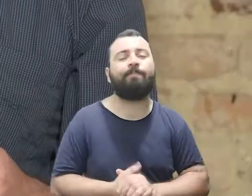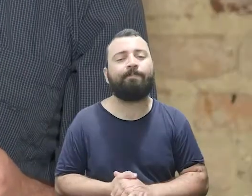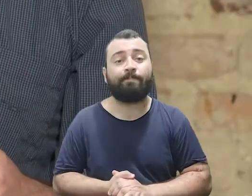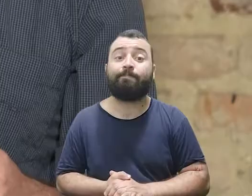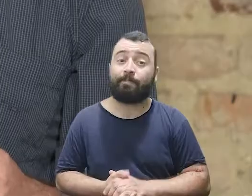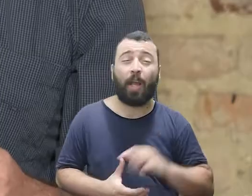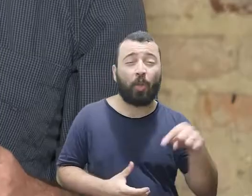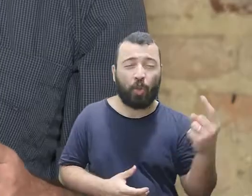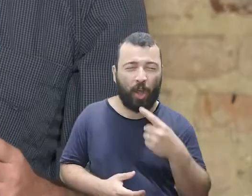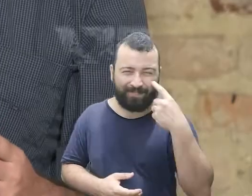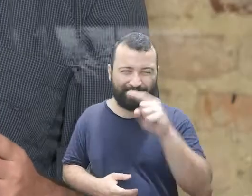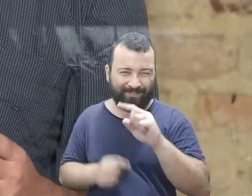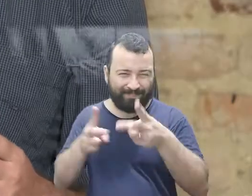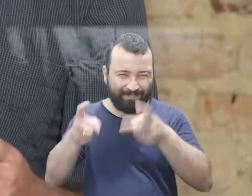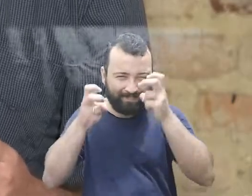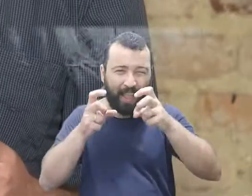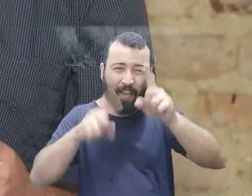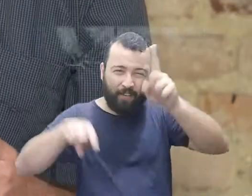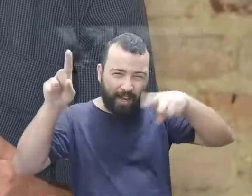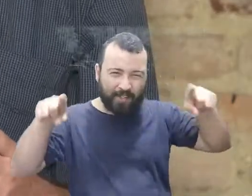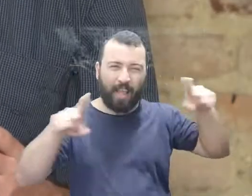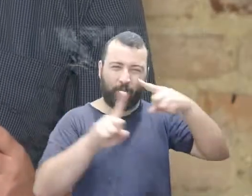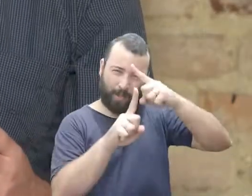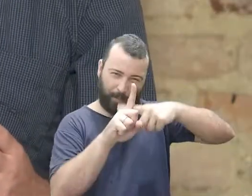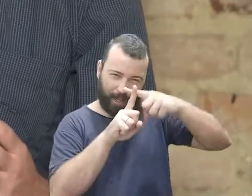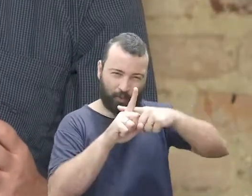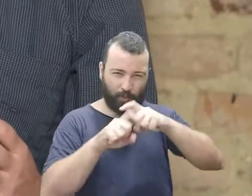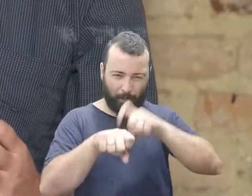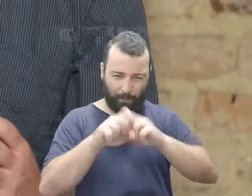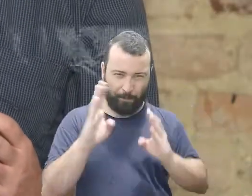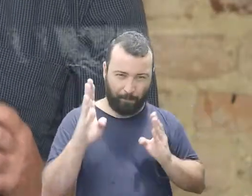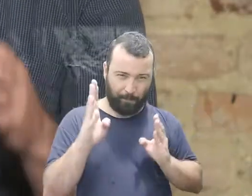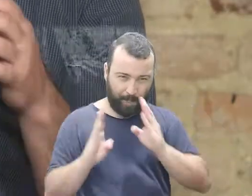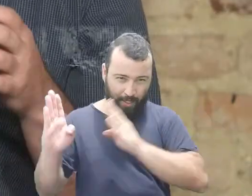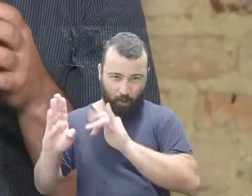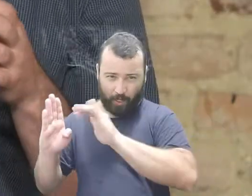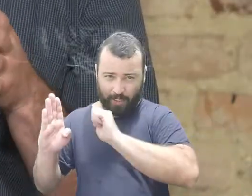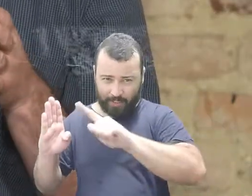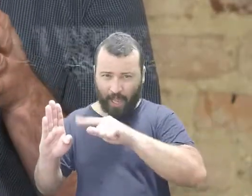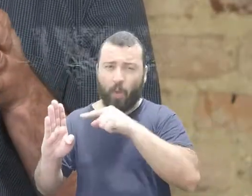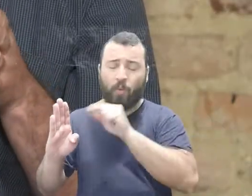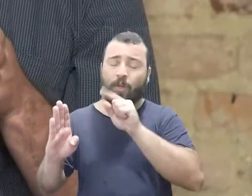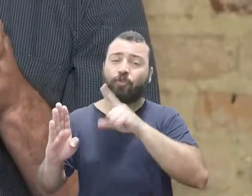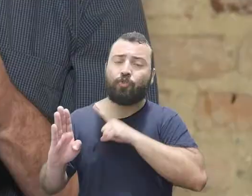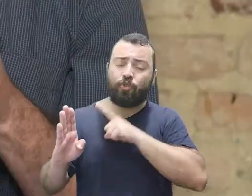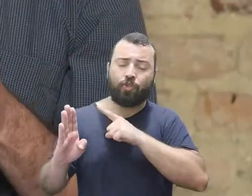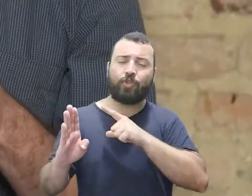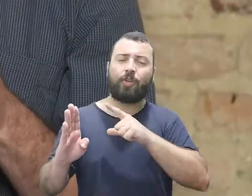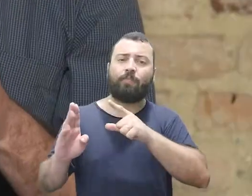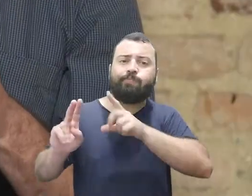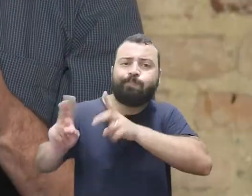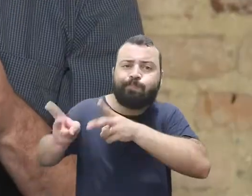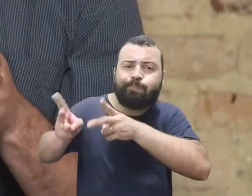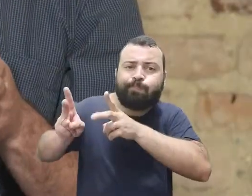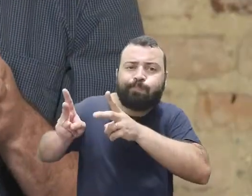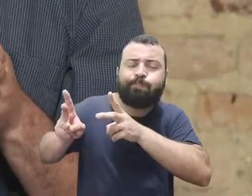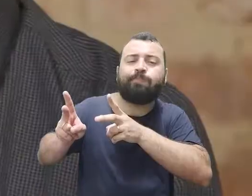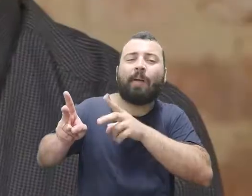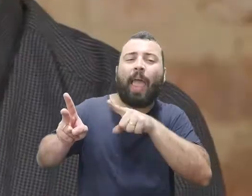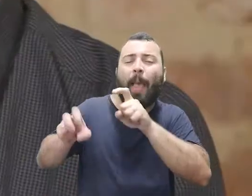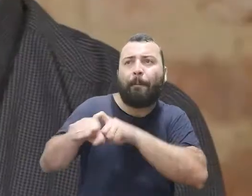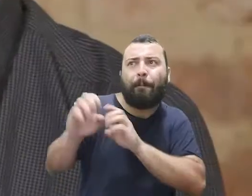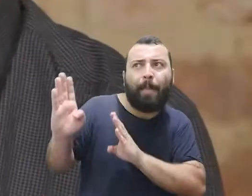nós percebemos, as variações de temperatura ao longo dos glaciais, possuem frequências muito bem